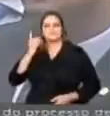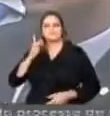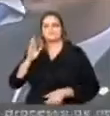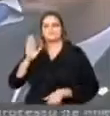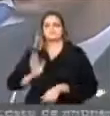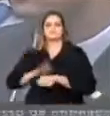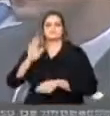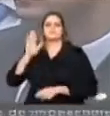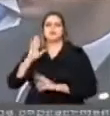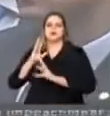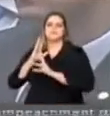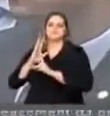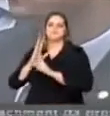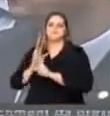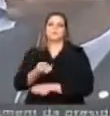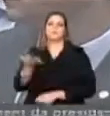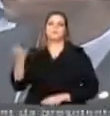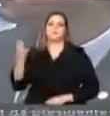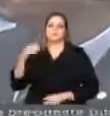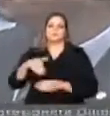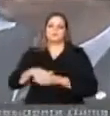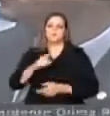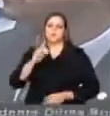Brasil, com